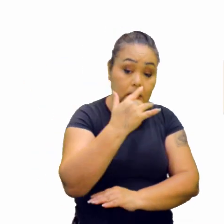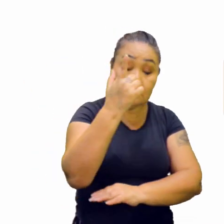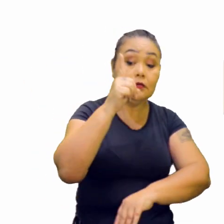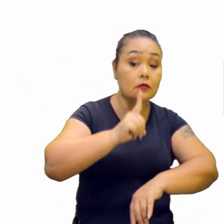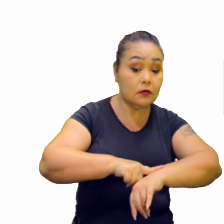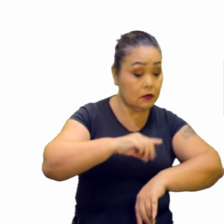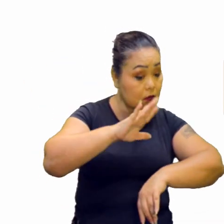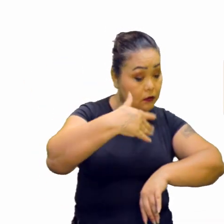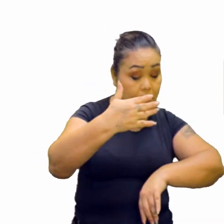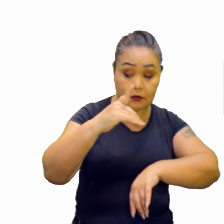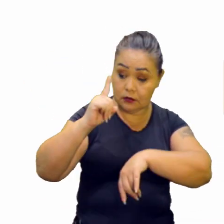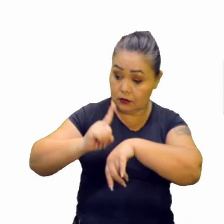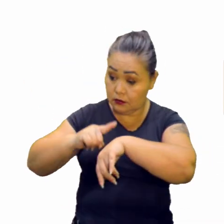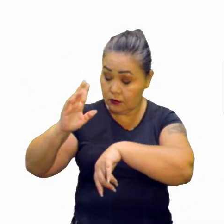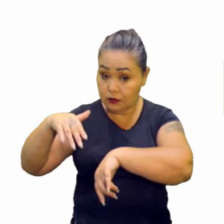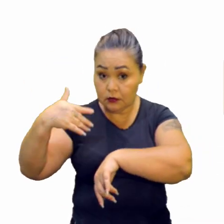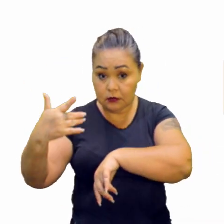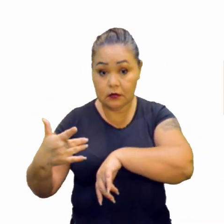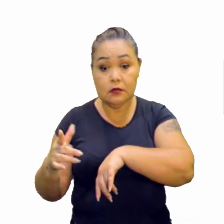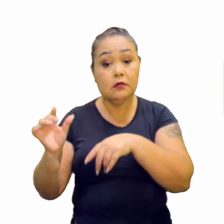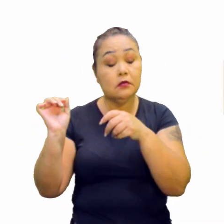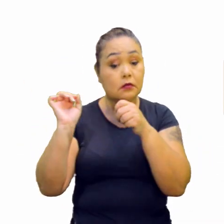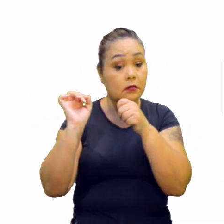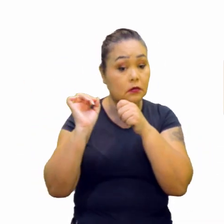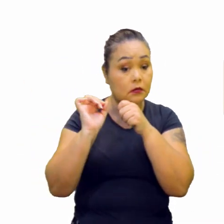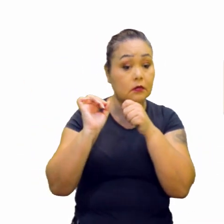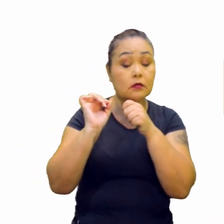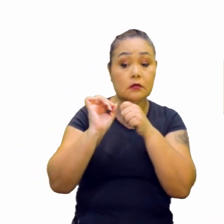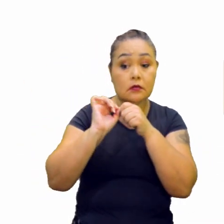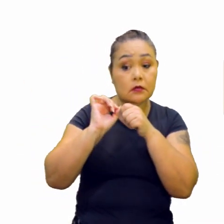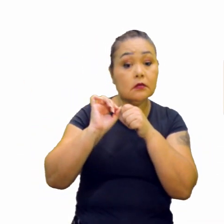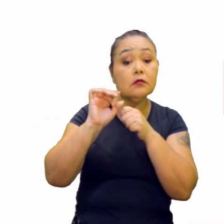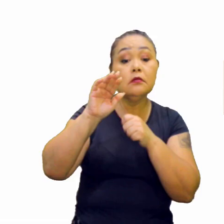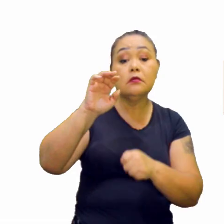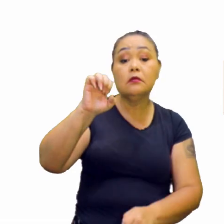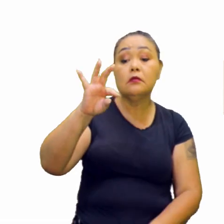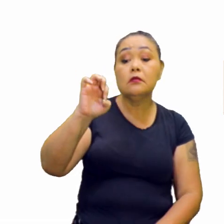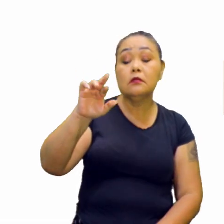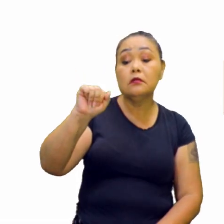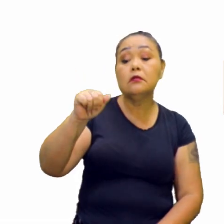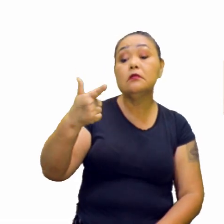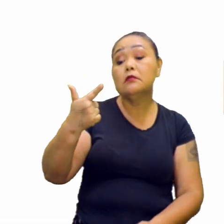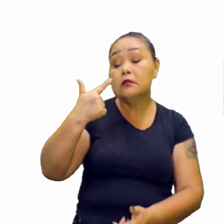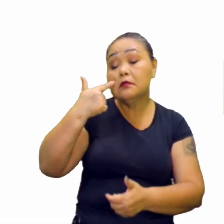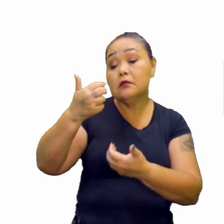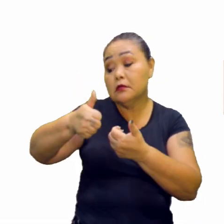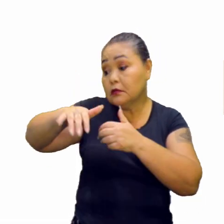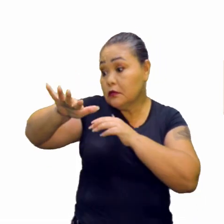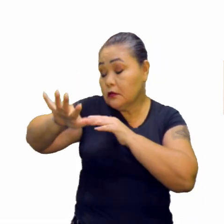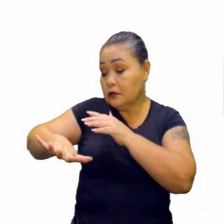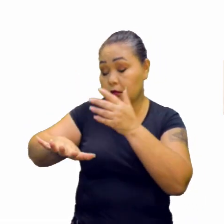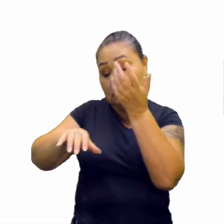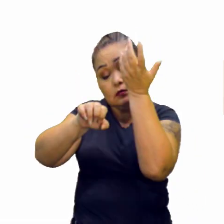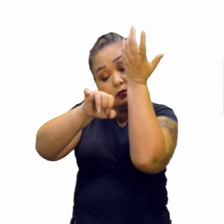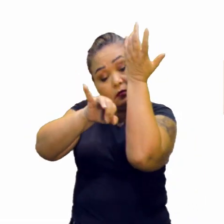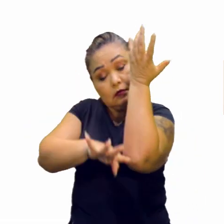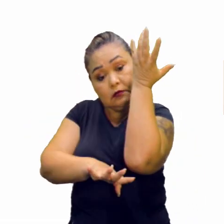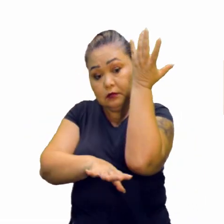extratos realizam um processo de implantação heterogênea